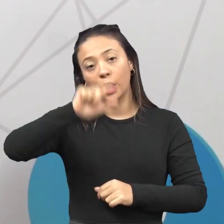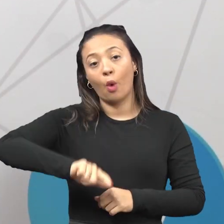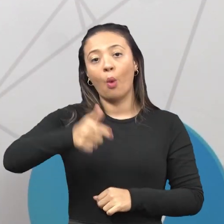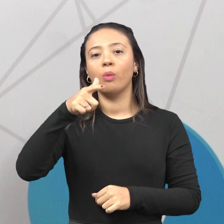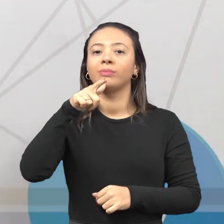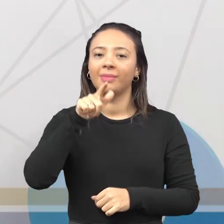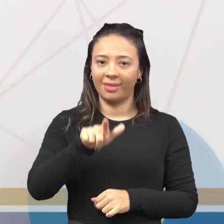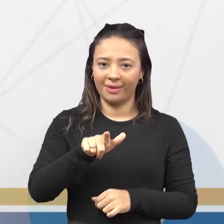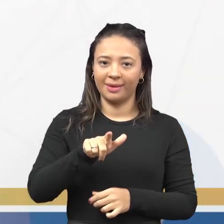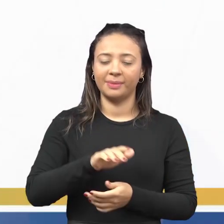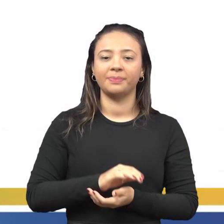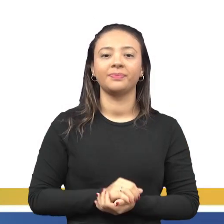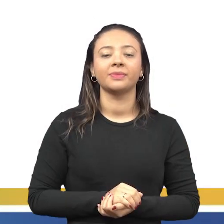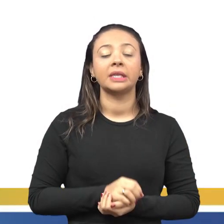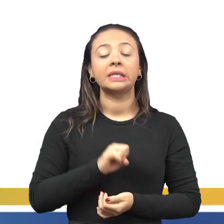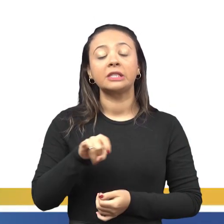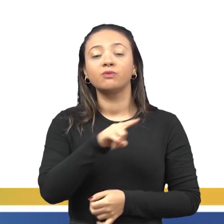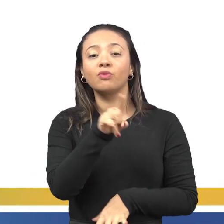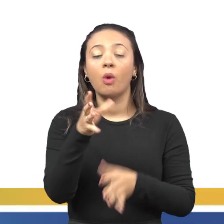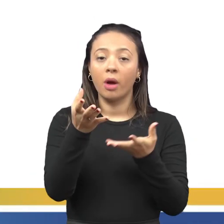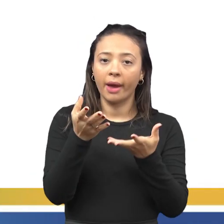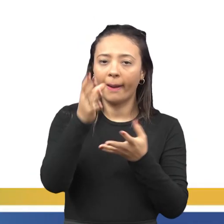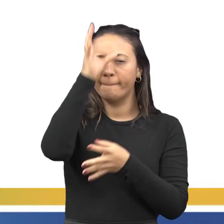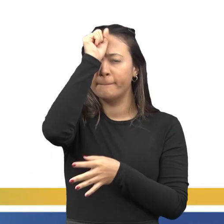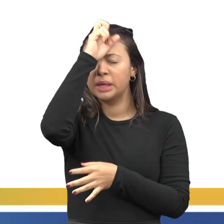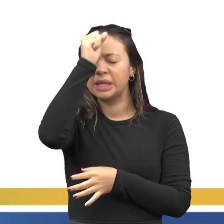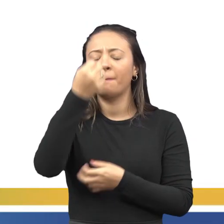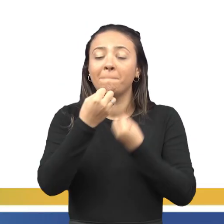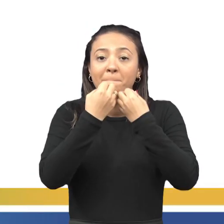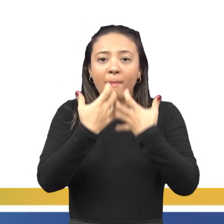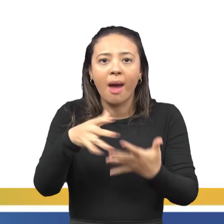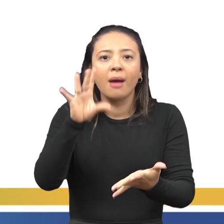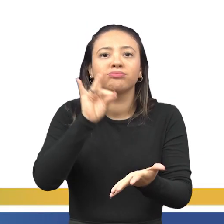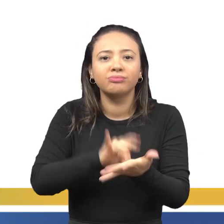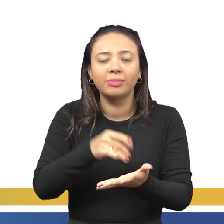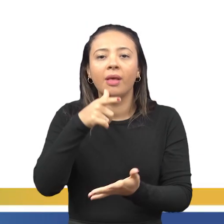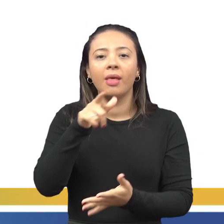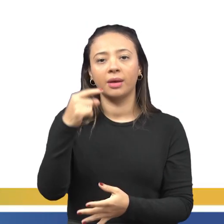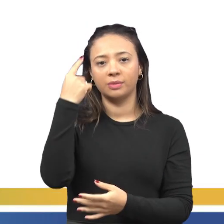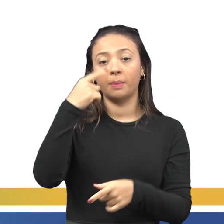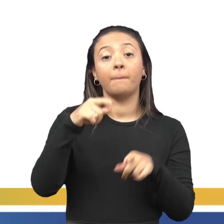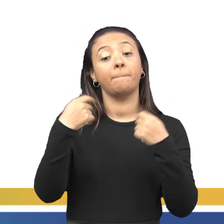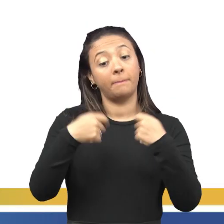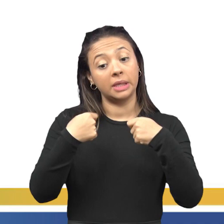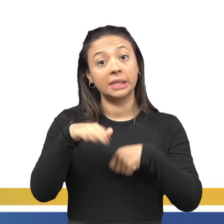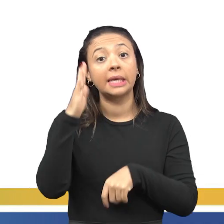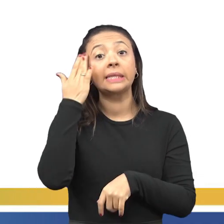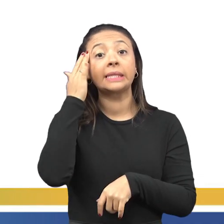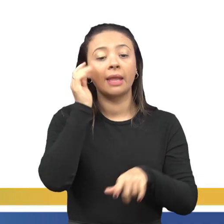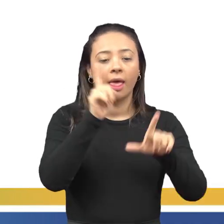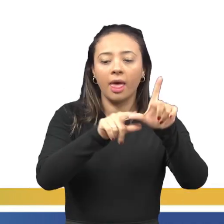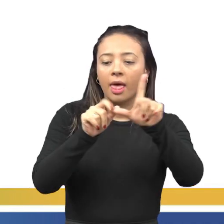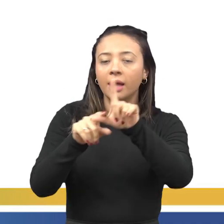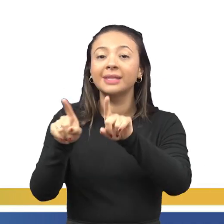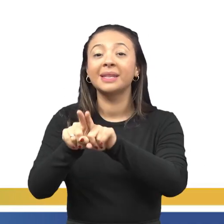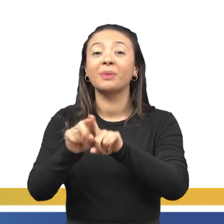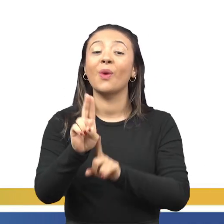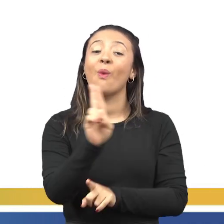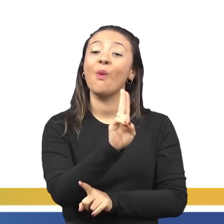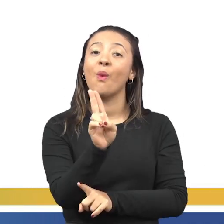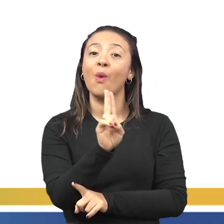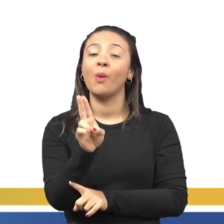estudando. Caso você queira aprender bem o espanhol, deverá conhecer as letras do alfabeto, os nomes delas e a